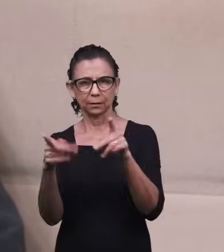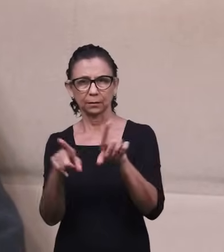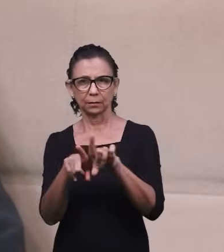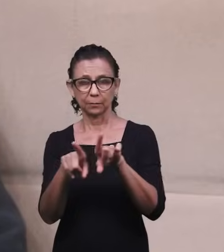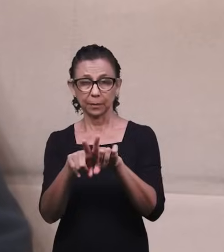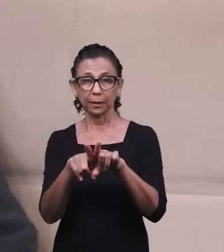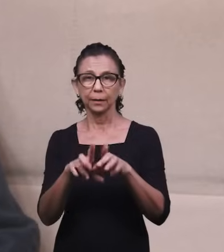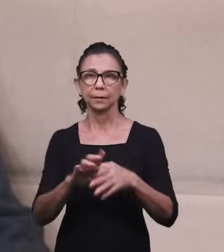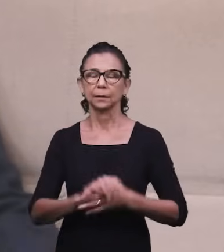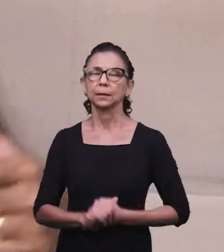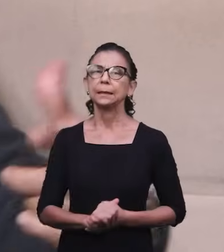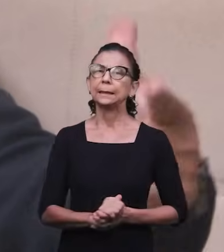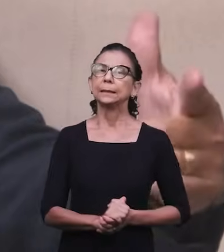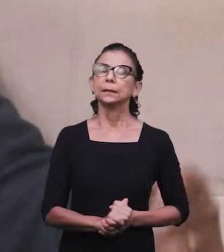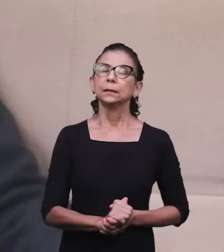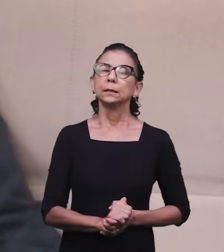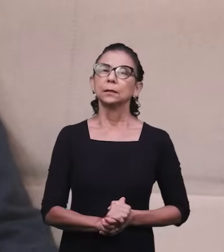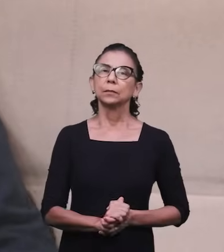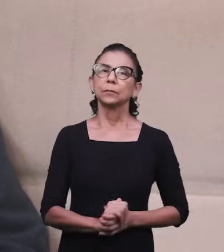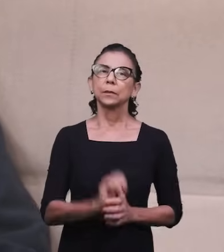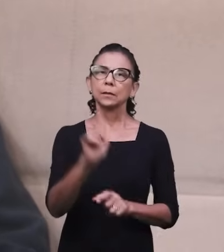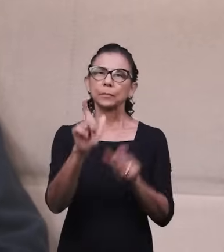experiência, é que